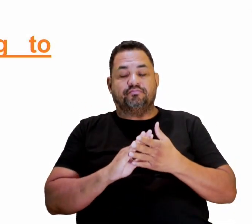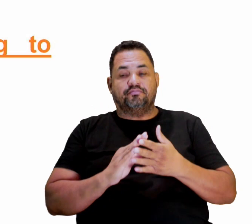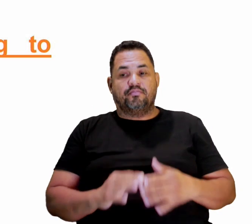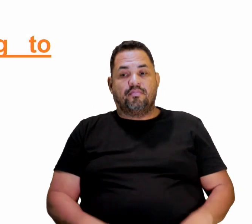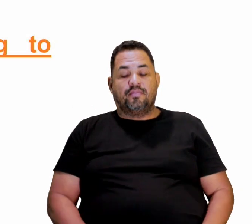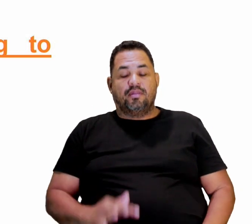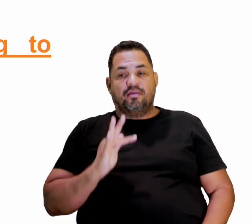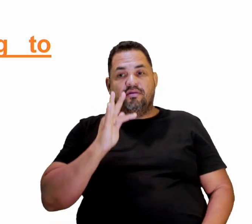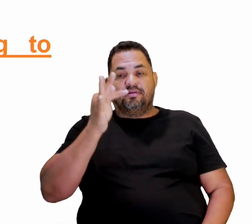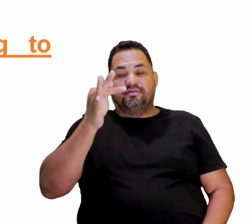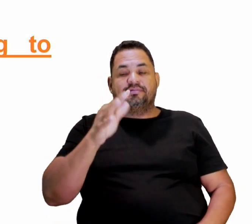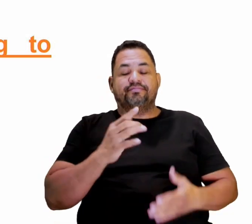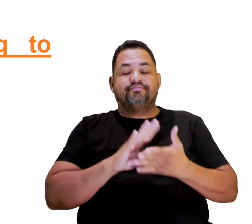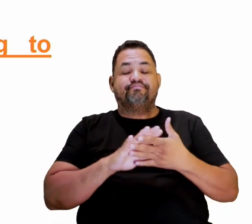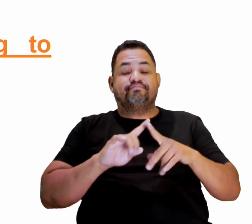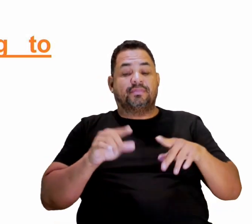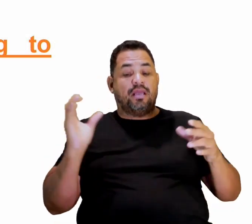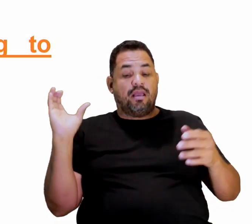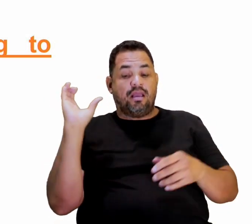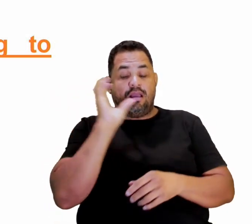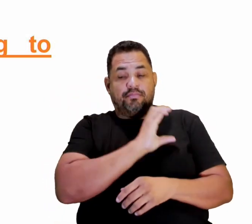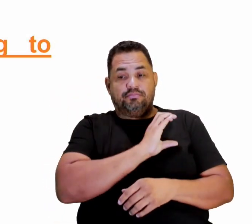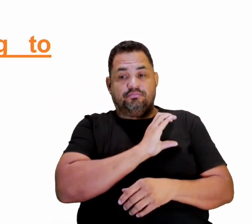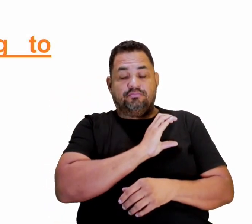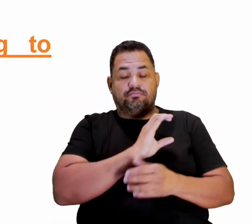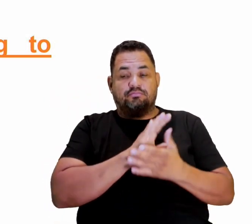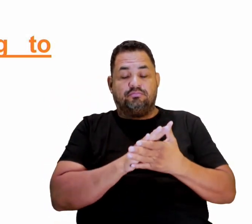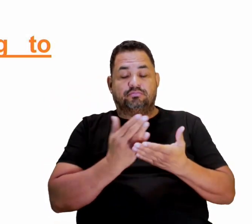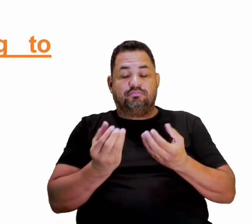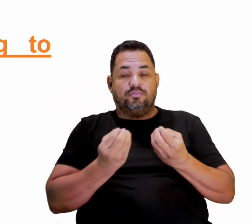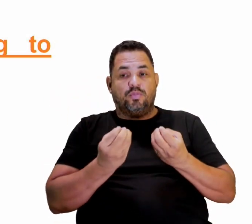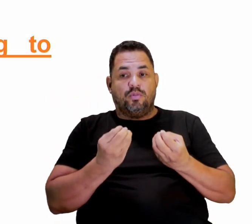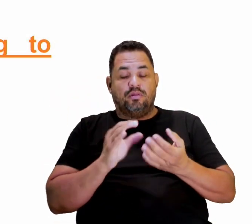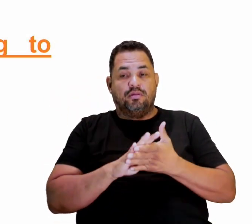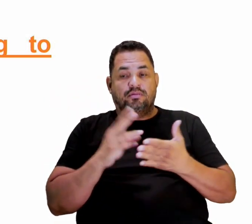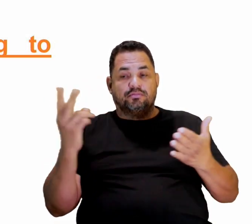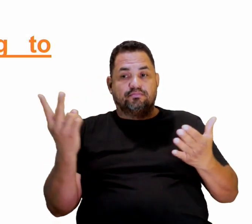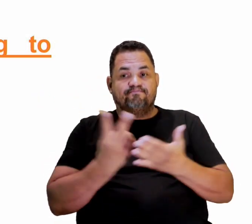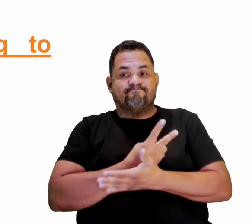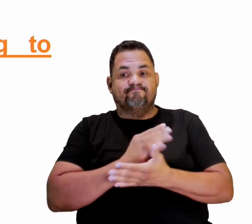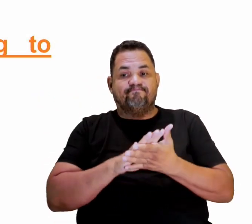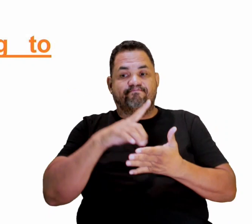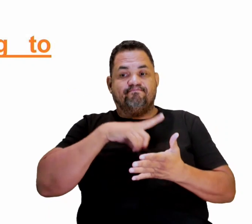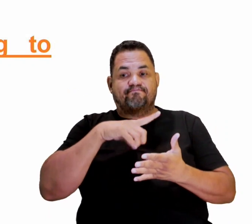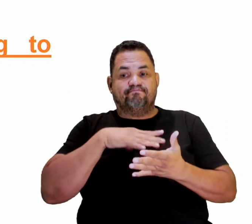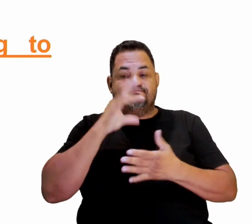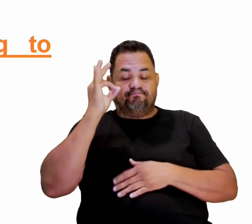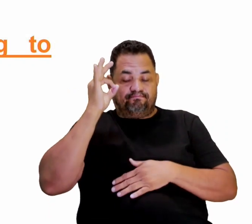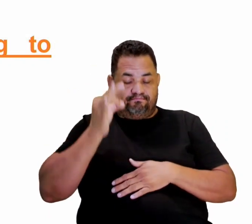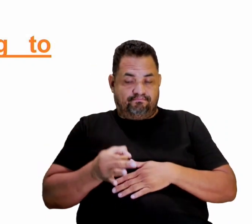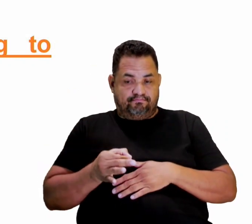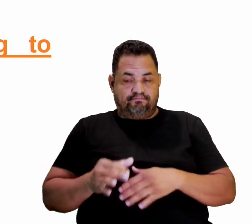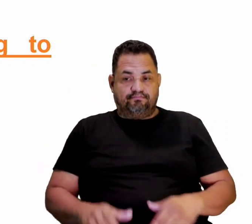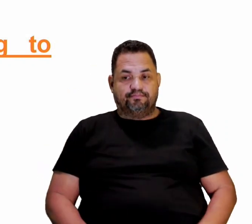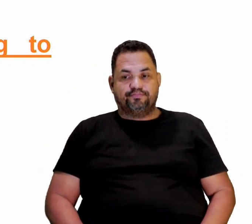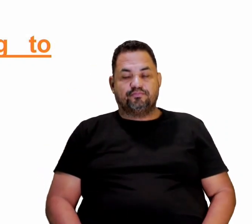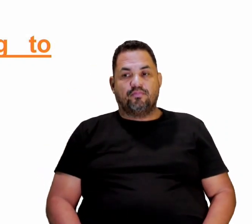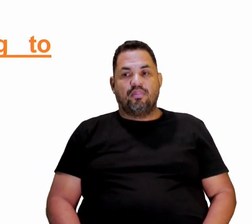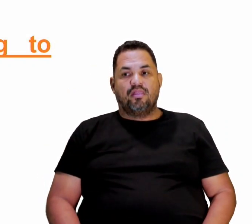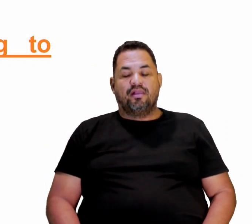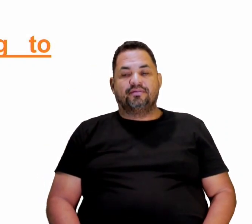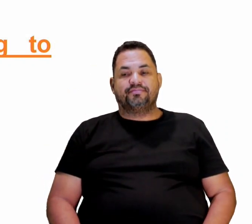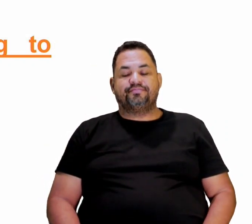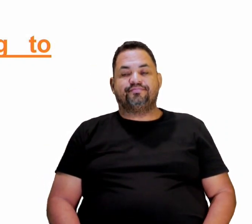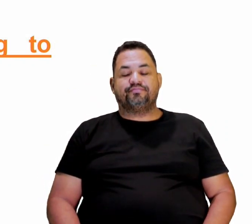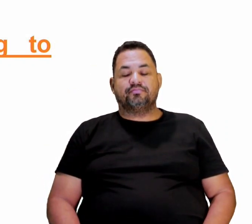é futuro mas você tá alguns passos de concretizar ela você tem mais certeza de